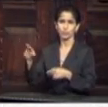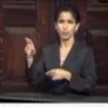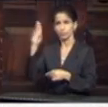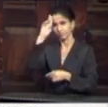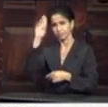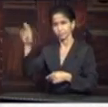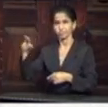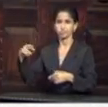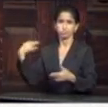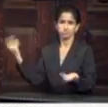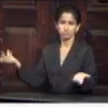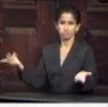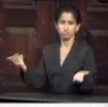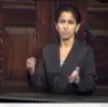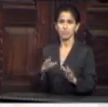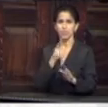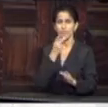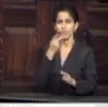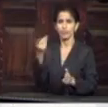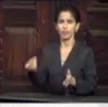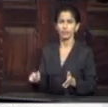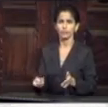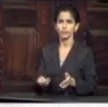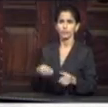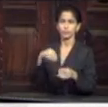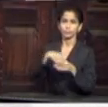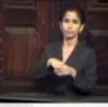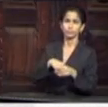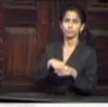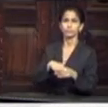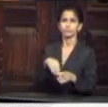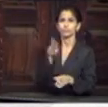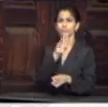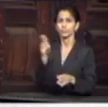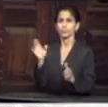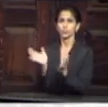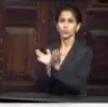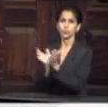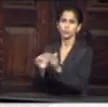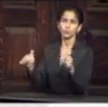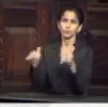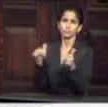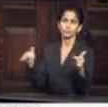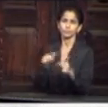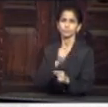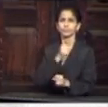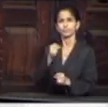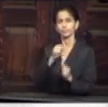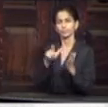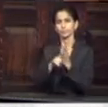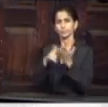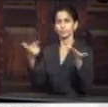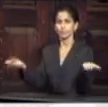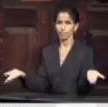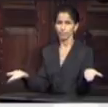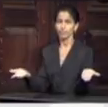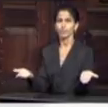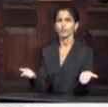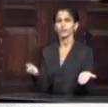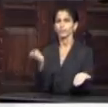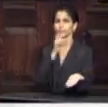patrões, mas não dizer que está votando em nome dos trabalhadores, dos jornalistas, porque aí é